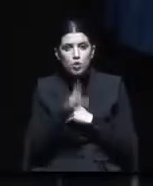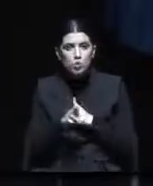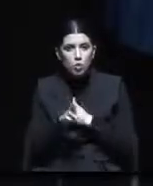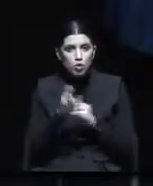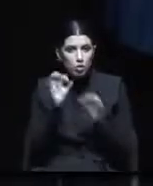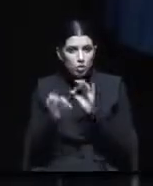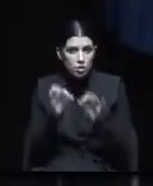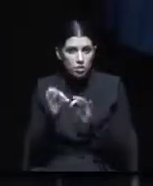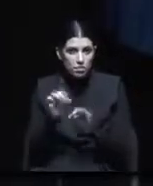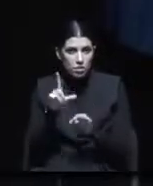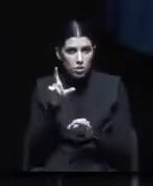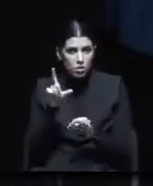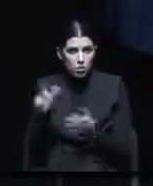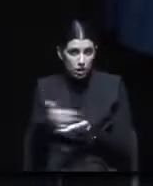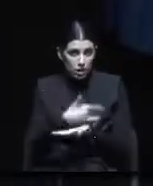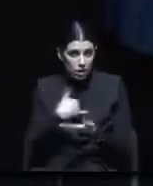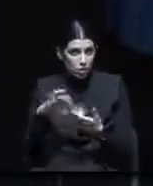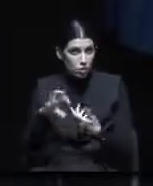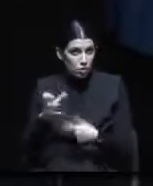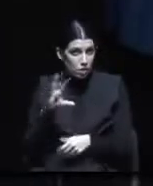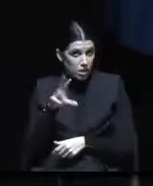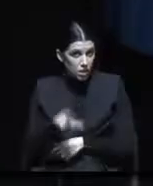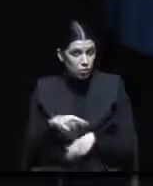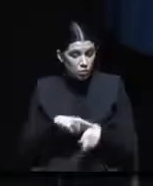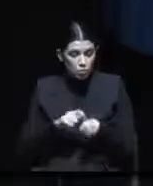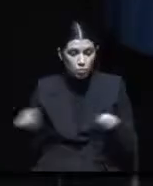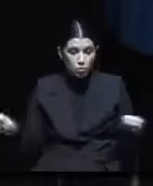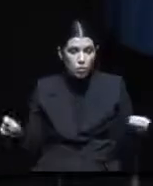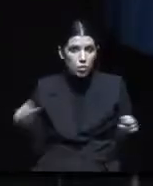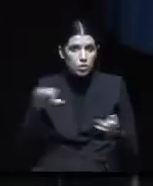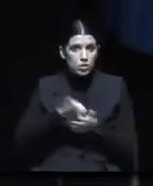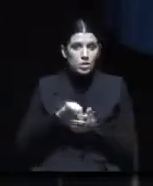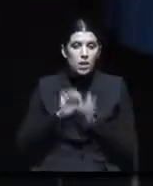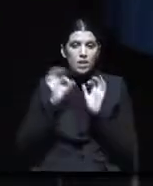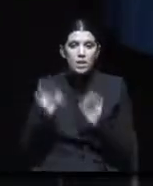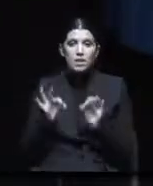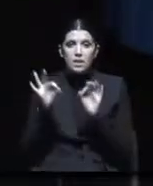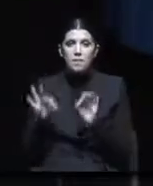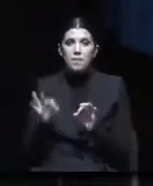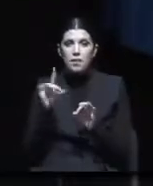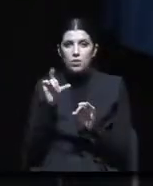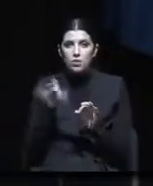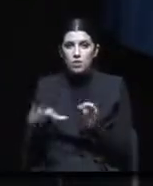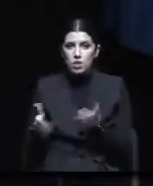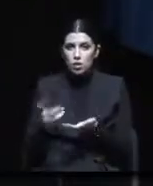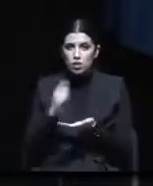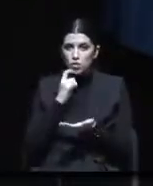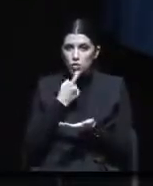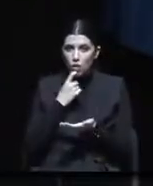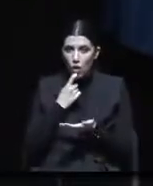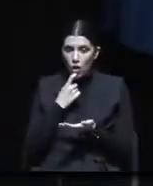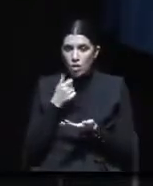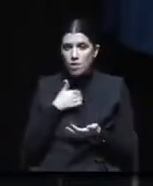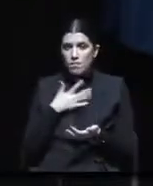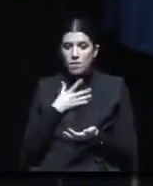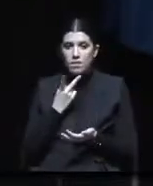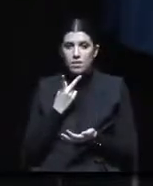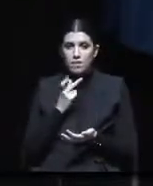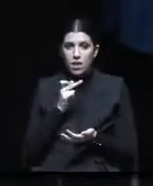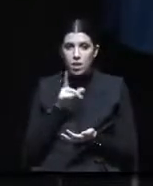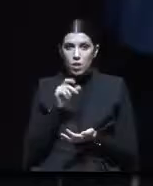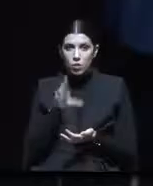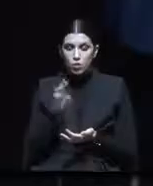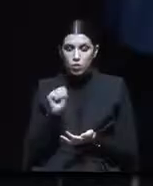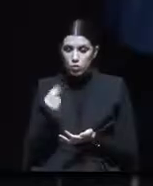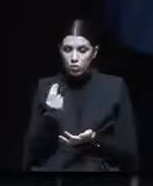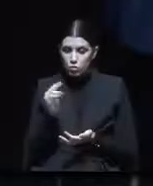de resíduos do Concelho de Lisboa nos períodos de manutenção da Central de Tratamento de Resíduos Sólidos Urbanos da Valor Sul. E, por